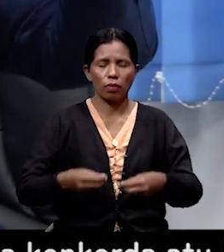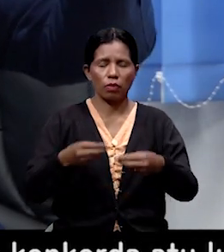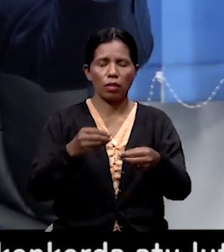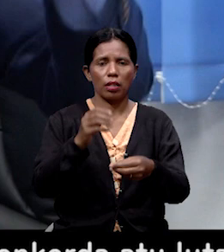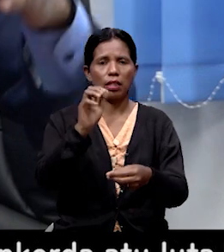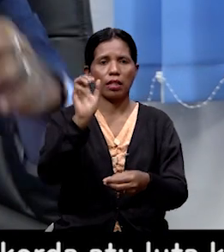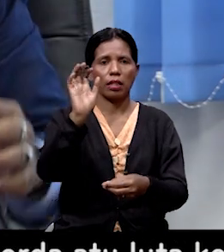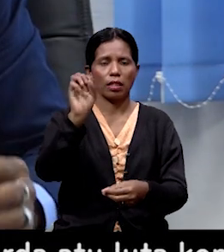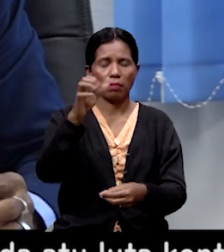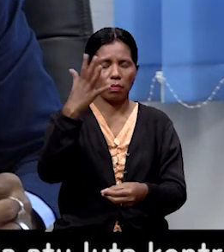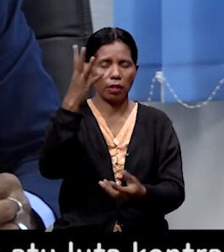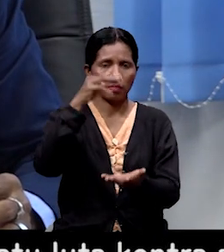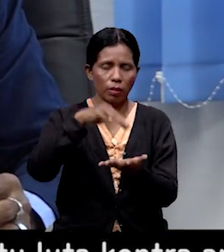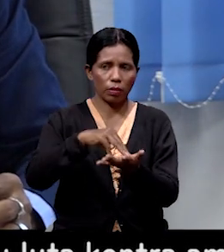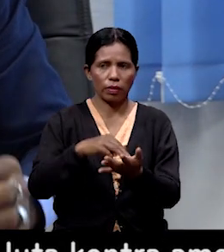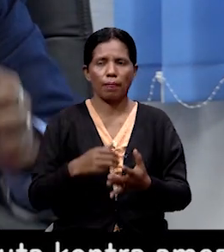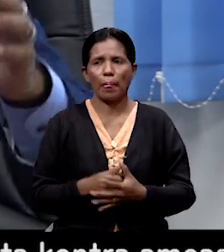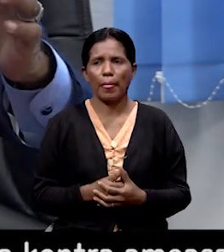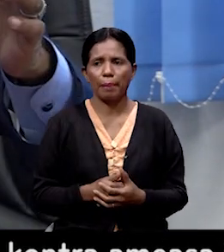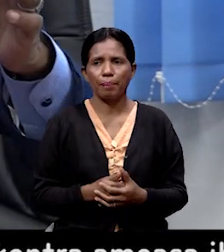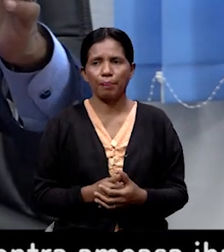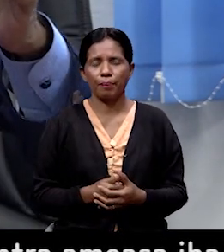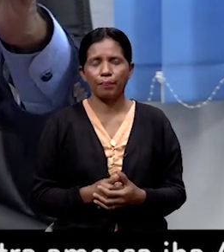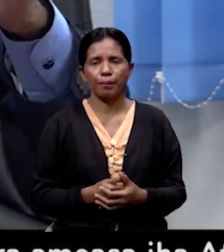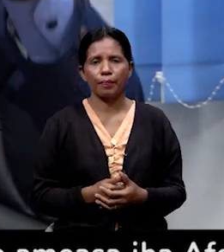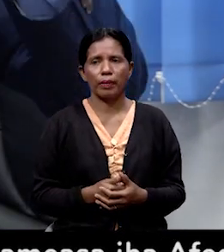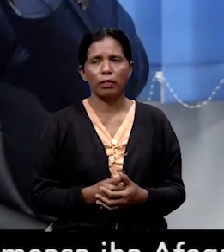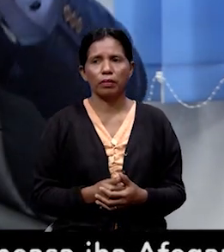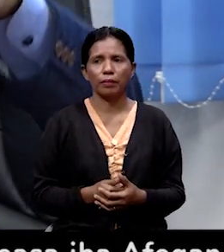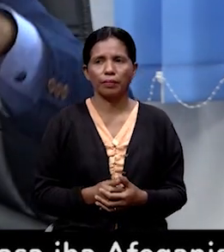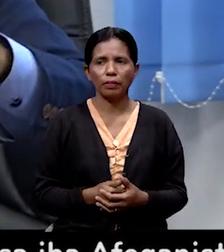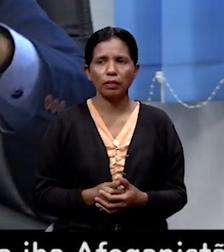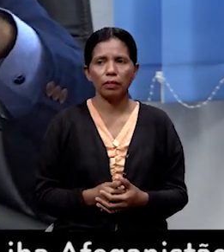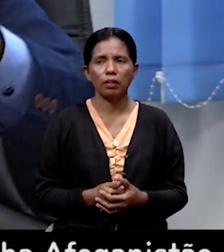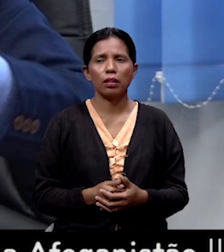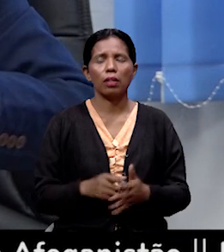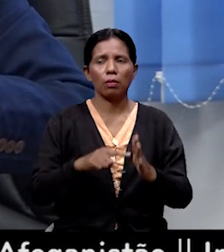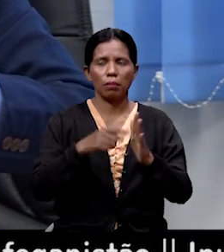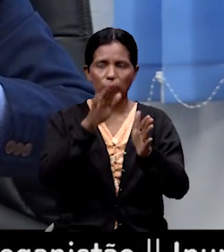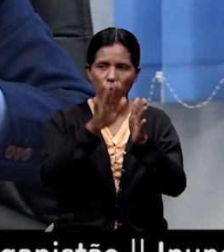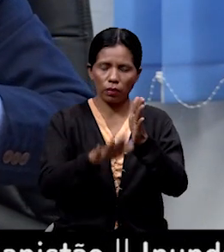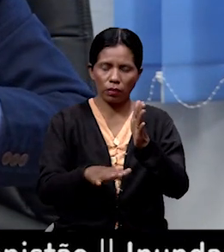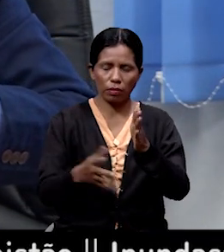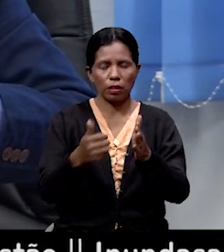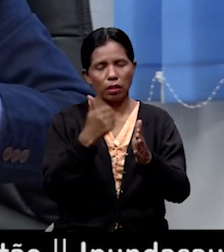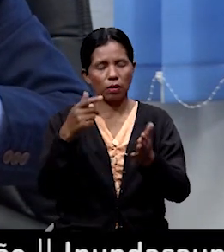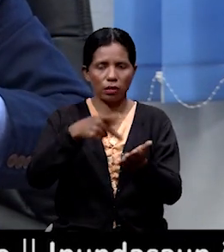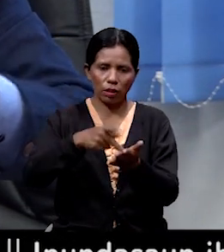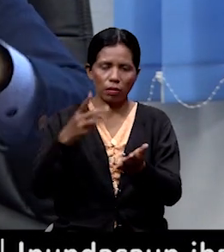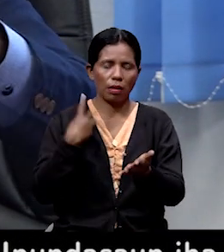ini 16.6 milhões. Jadi ne komisi menu sana balu selu depois ya ini